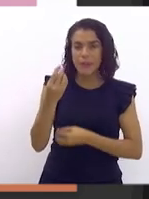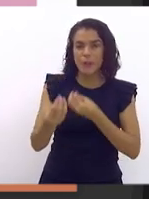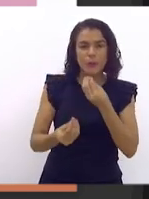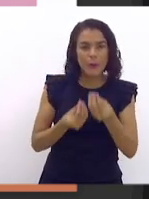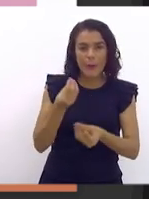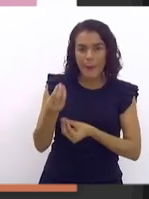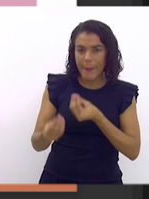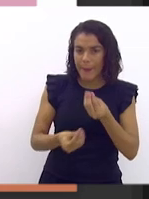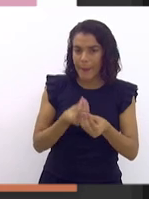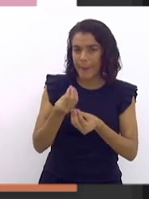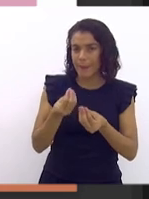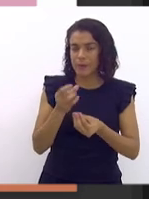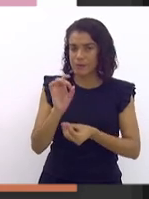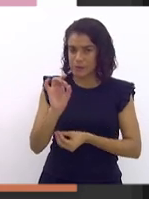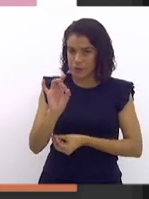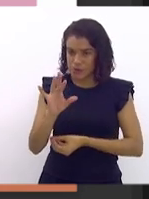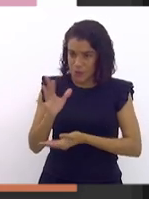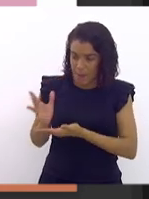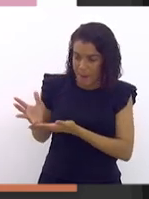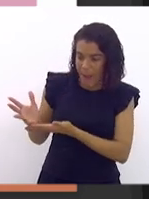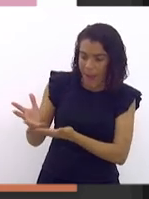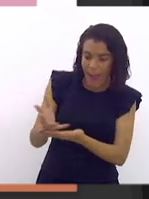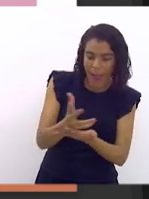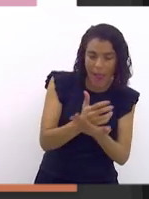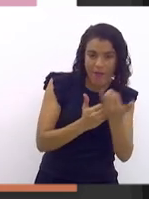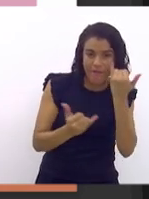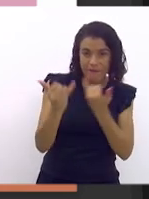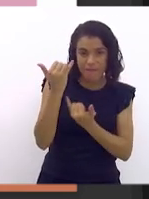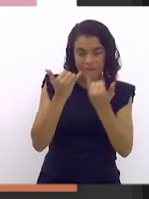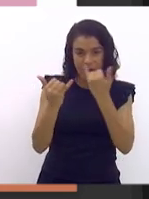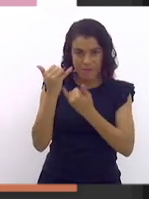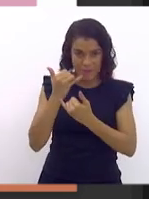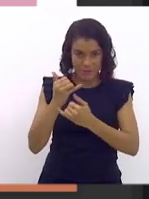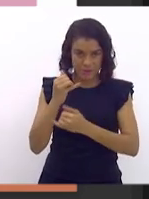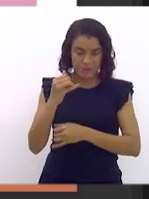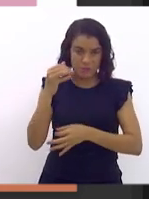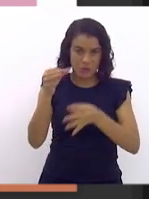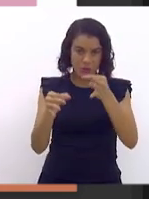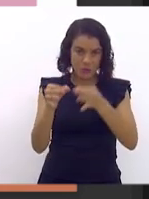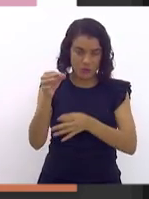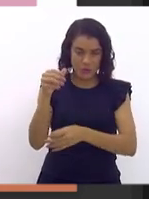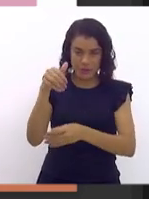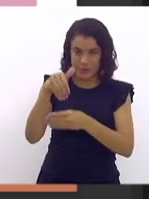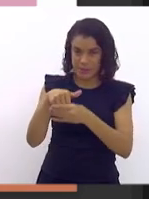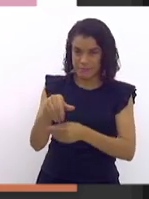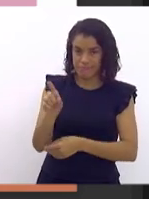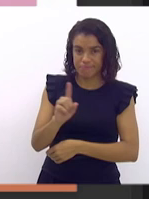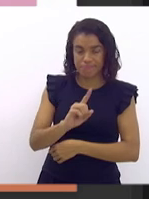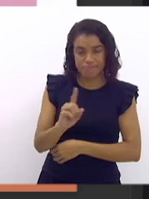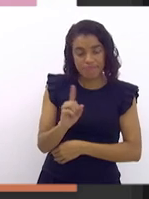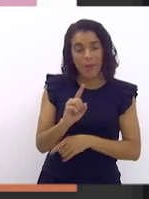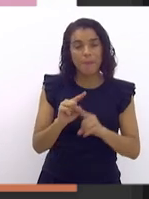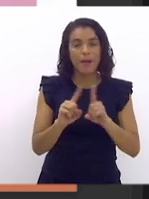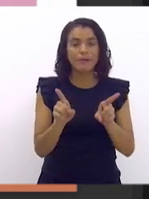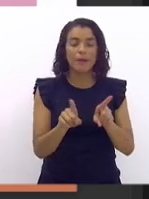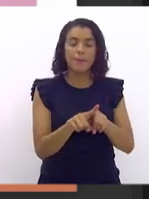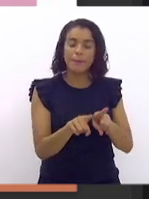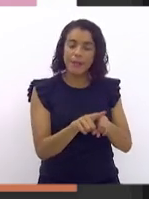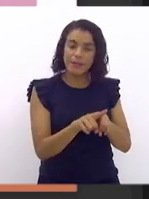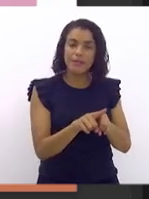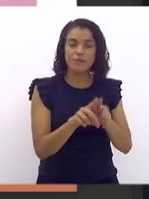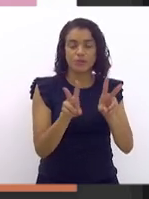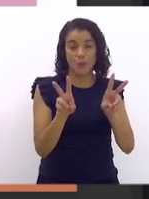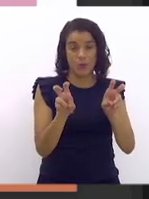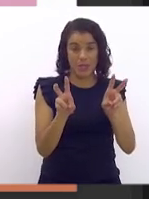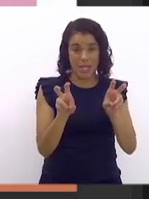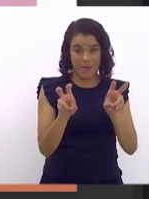fazer isso, né? Não só captando dados da Justiça Eleitoral, como eu coloco ali, que vai ter um tratamento dos casos e a análise da jurisprudência sobre o